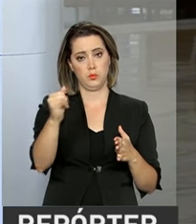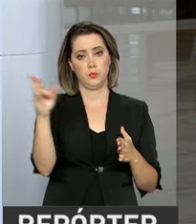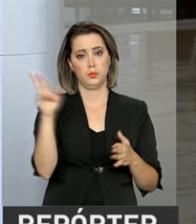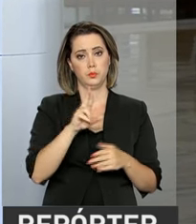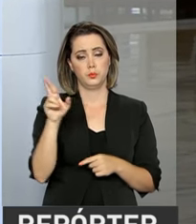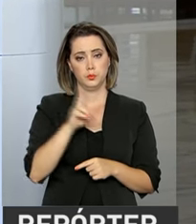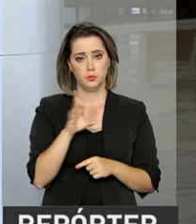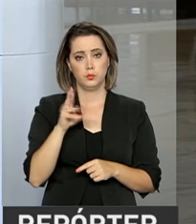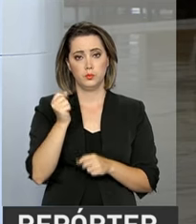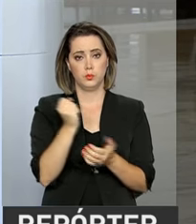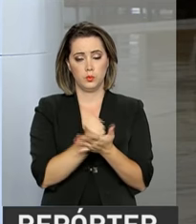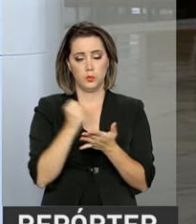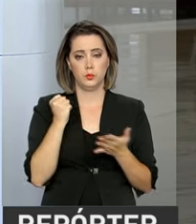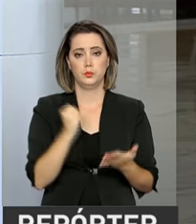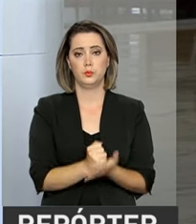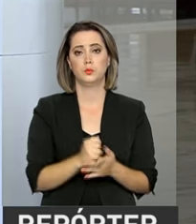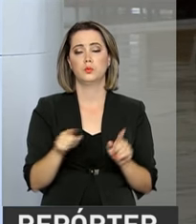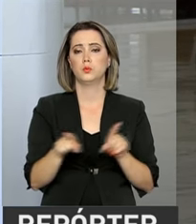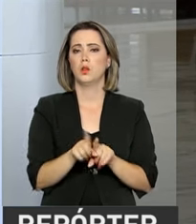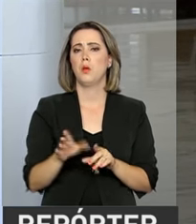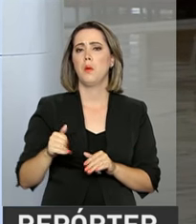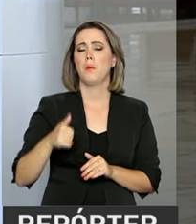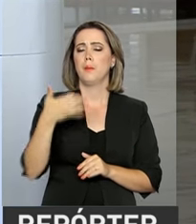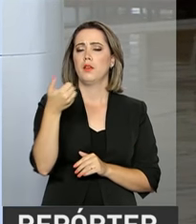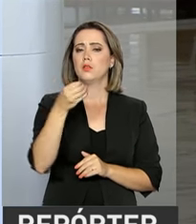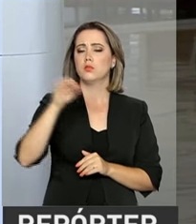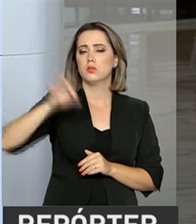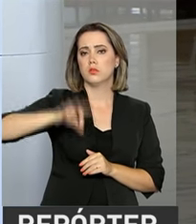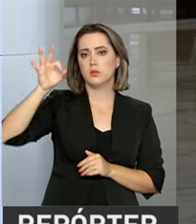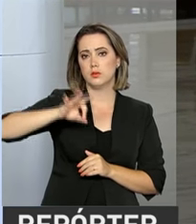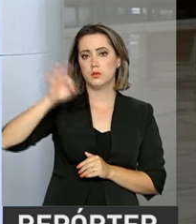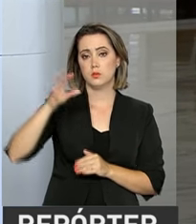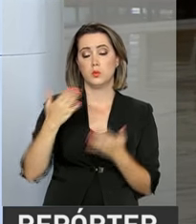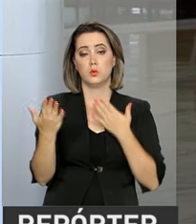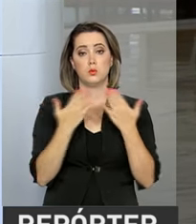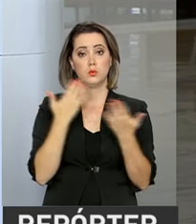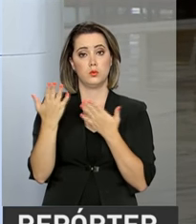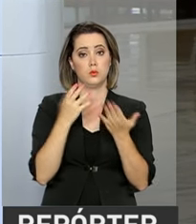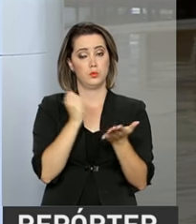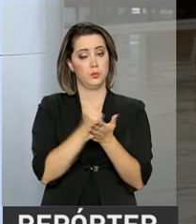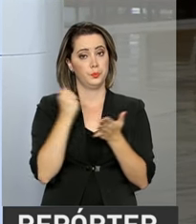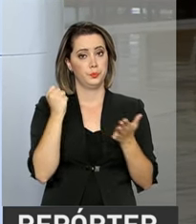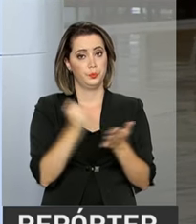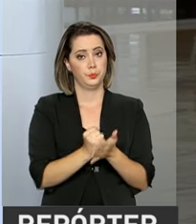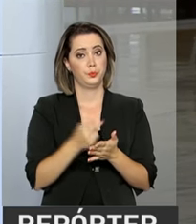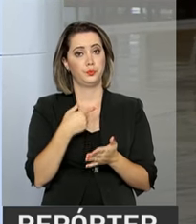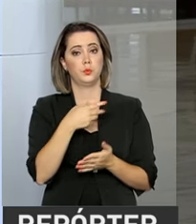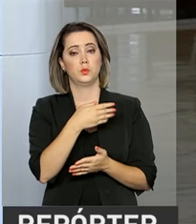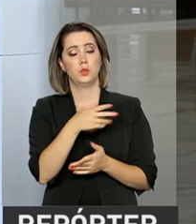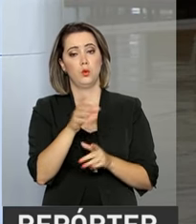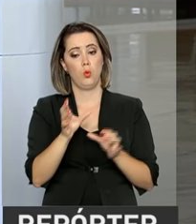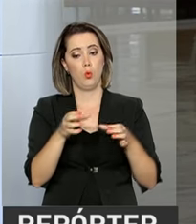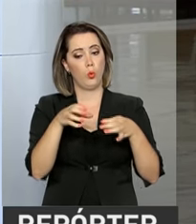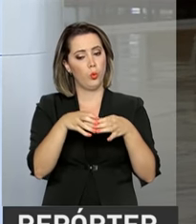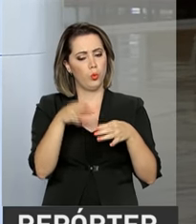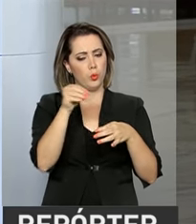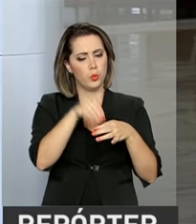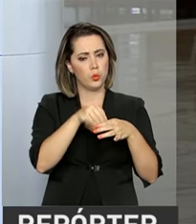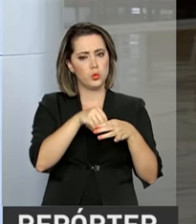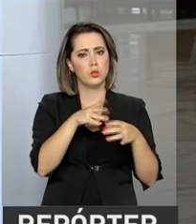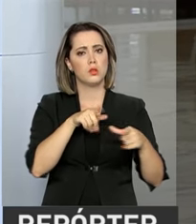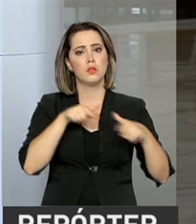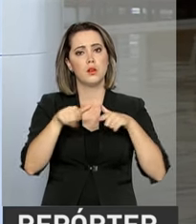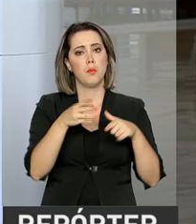de reais contratados. Pouco mais de 10% em relação aos valores contratados para os servidores públicos, que